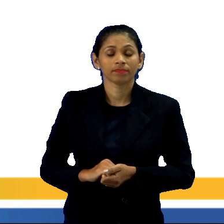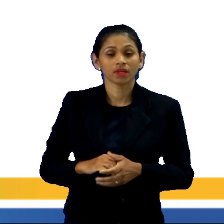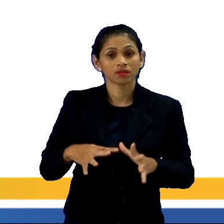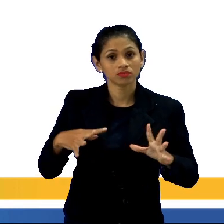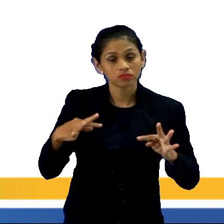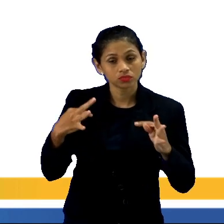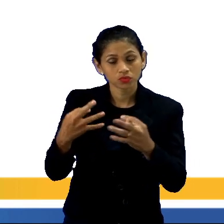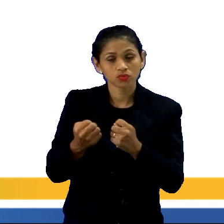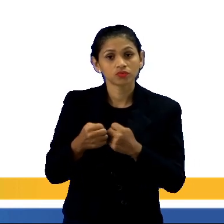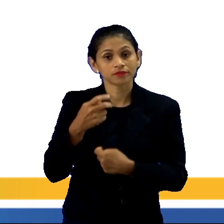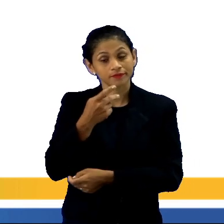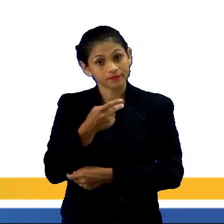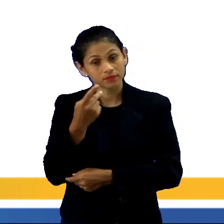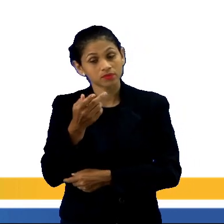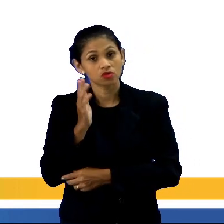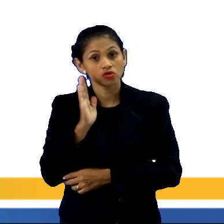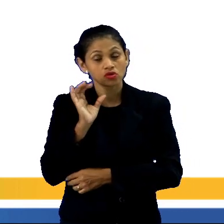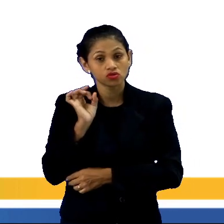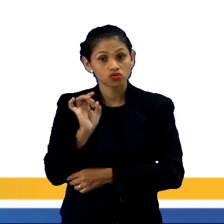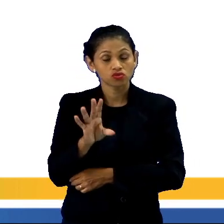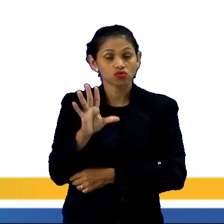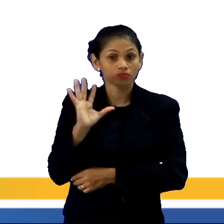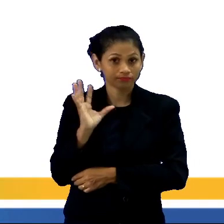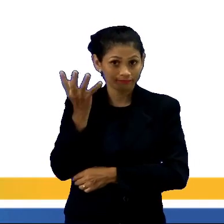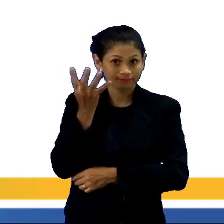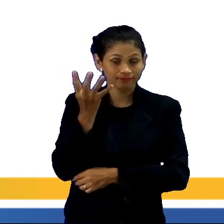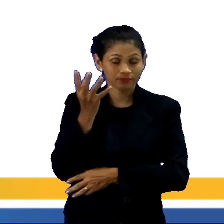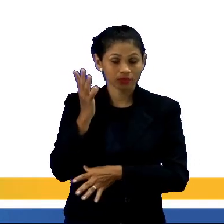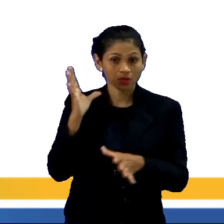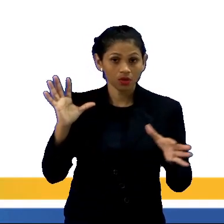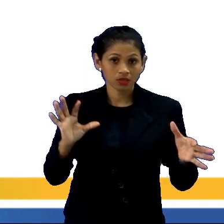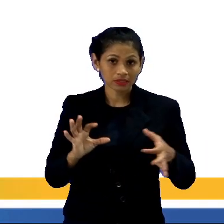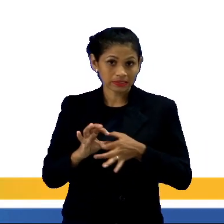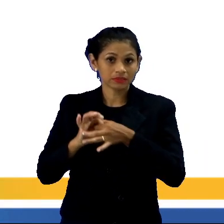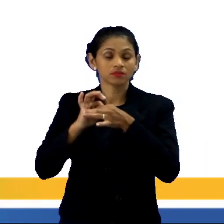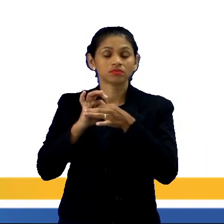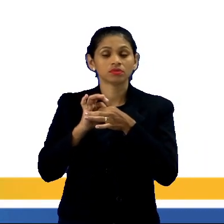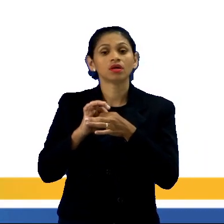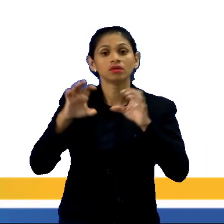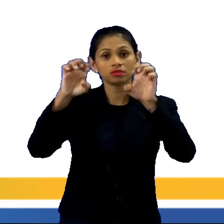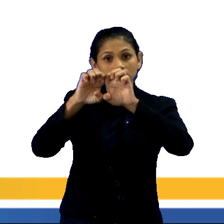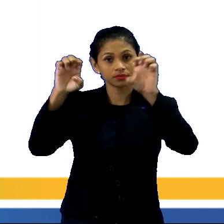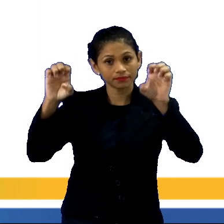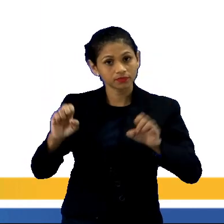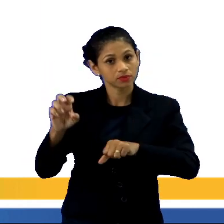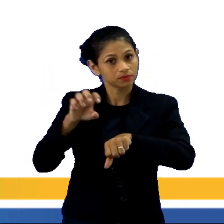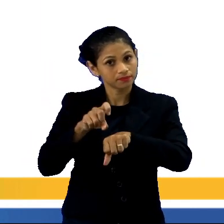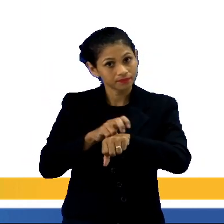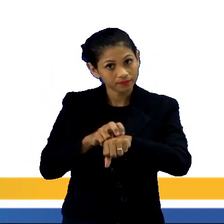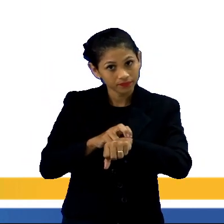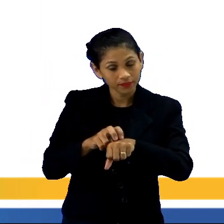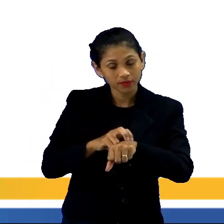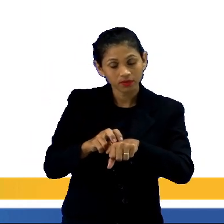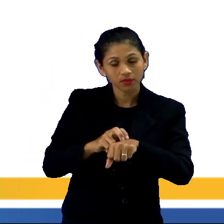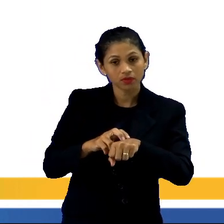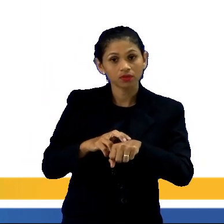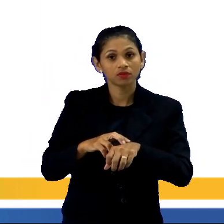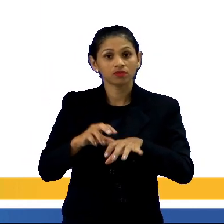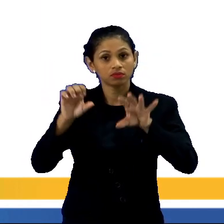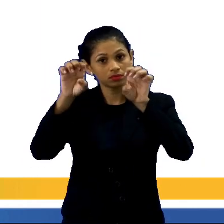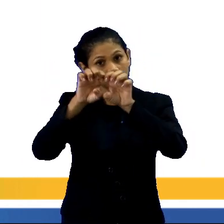mencionado para vocês só acontece graças à ligação entre o sistema nervoso e o sistema